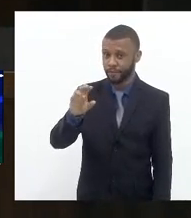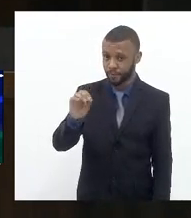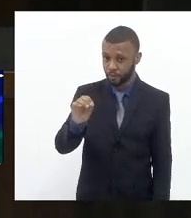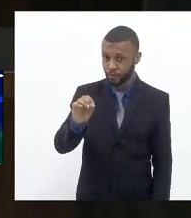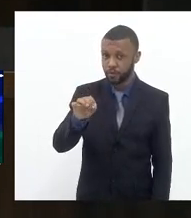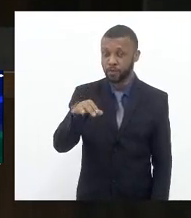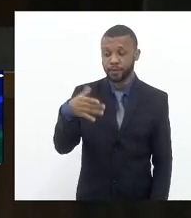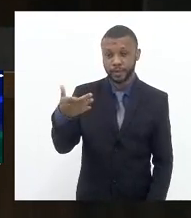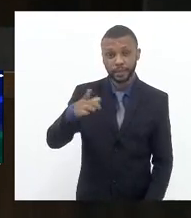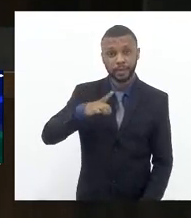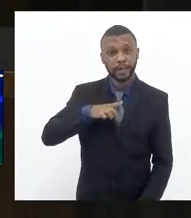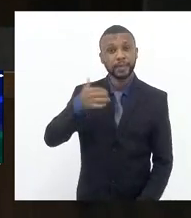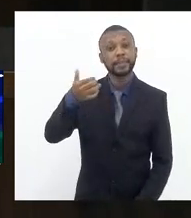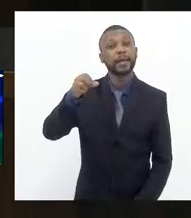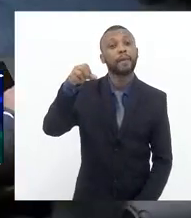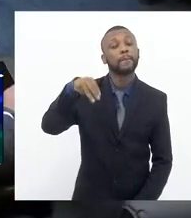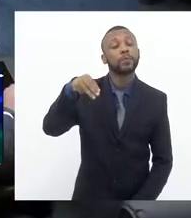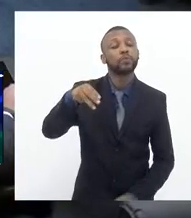a sua manifestação.